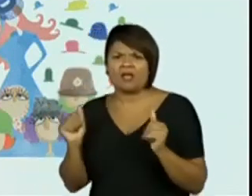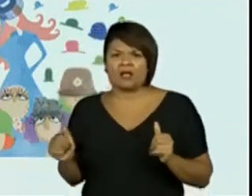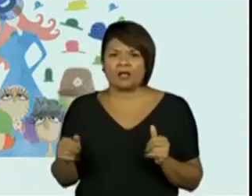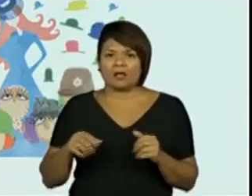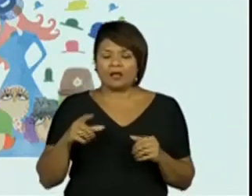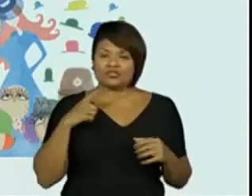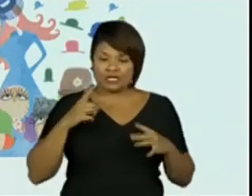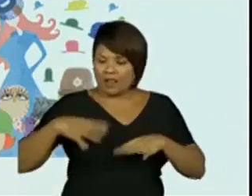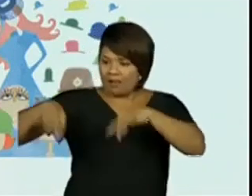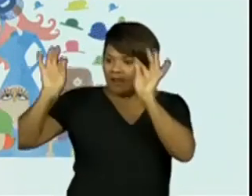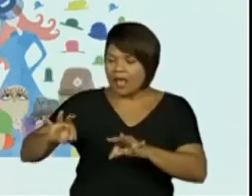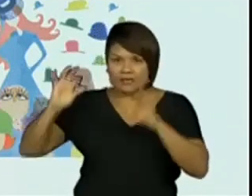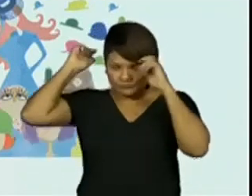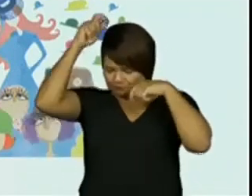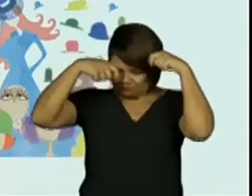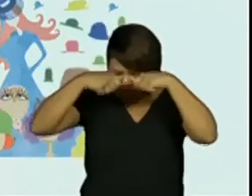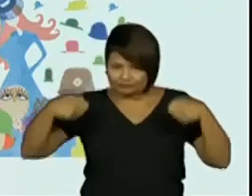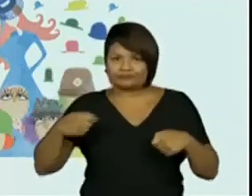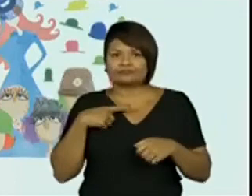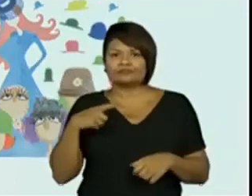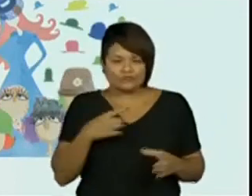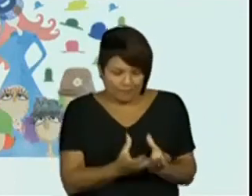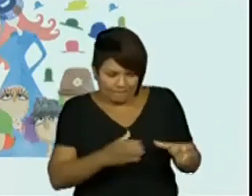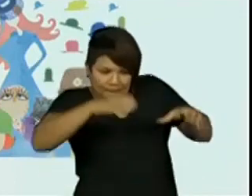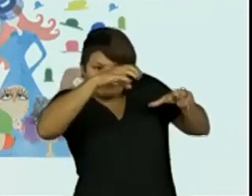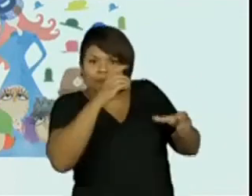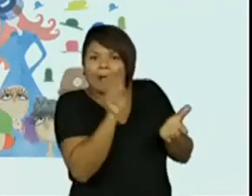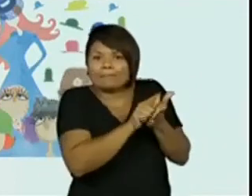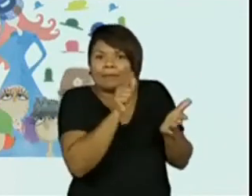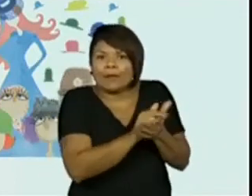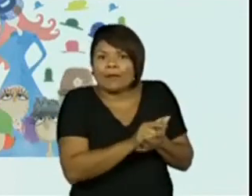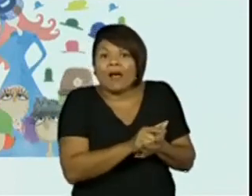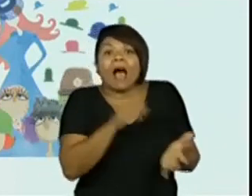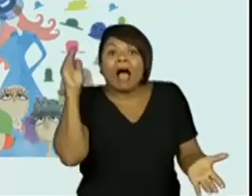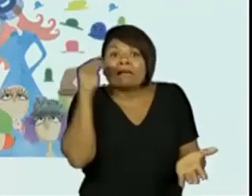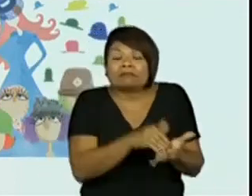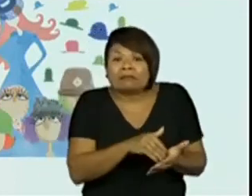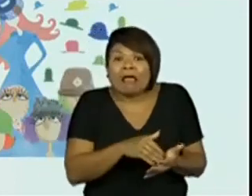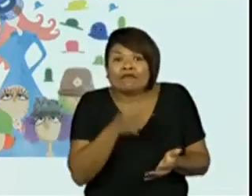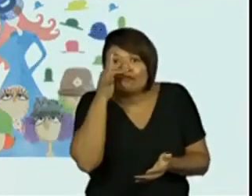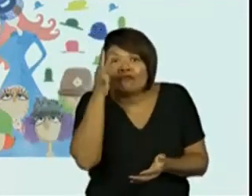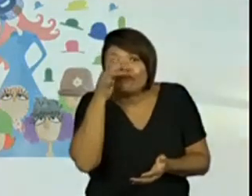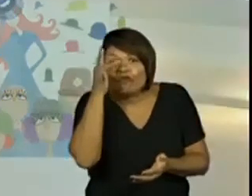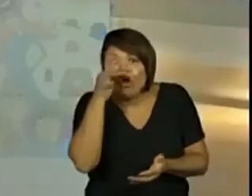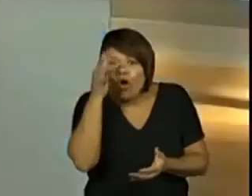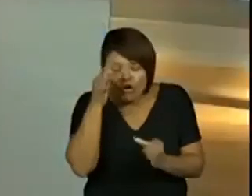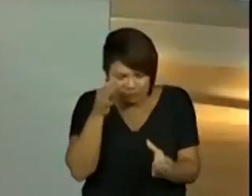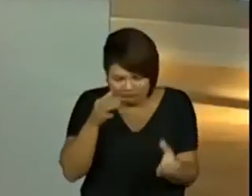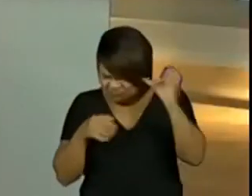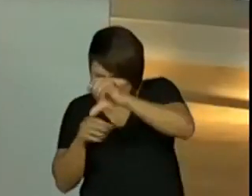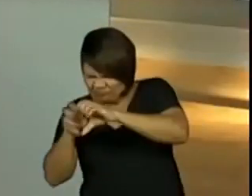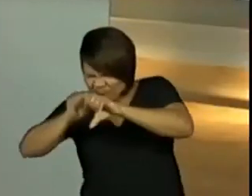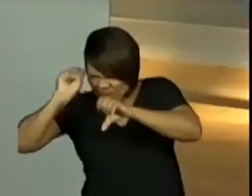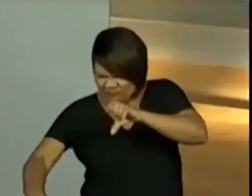Lenço, bacia, cesto de papel, até vaso de flor virava chapéu.